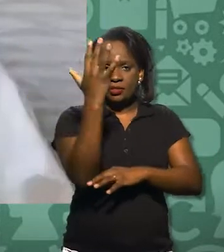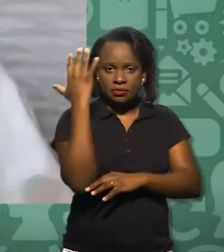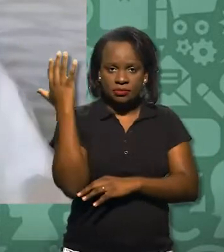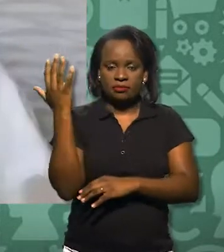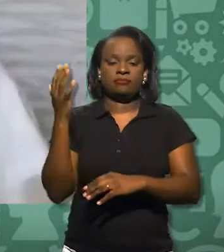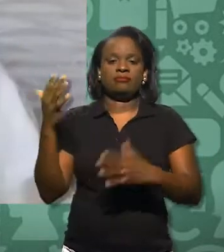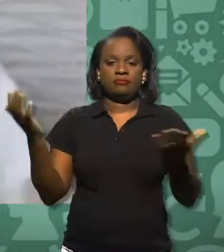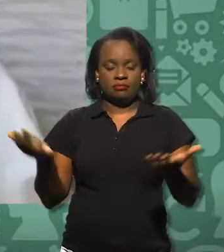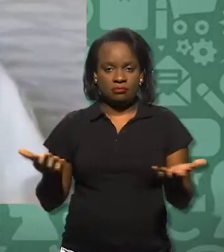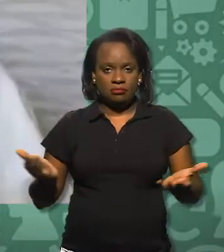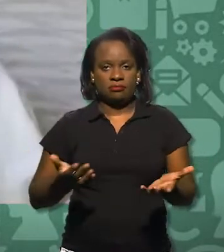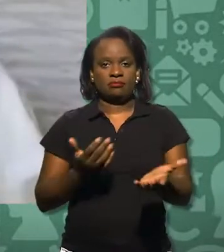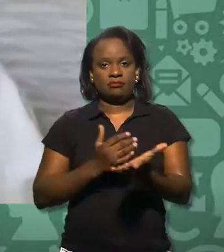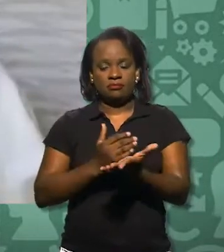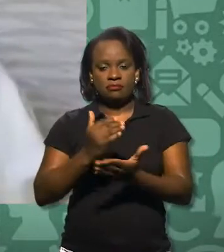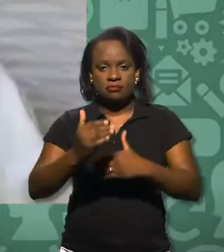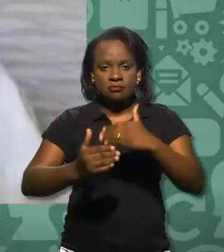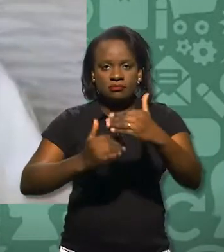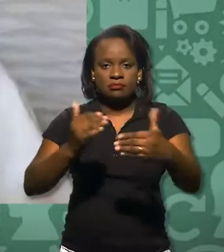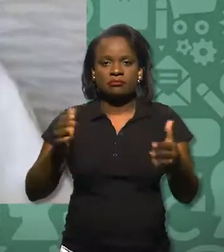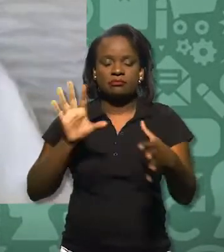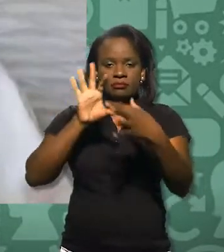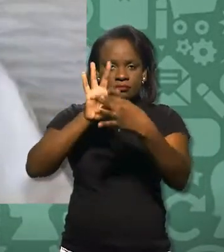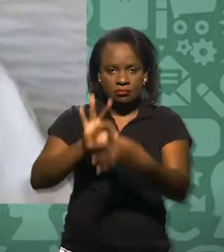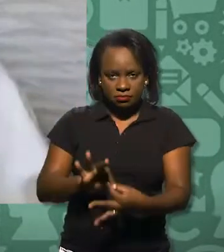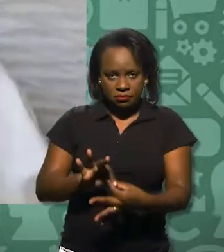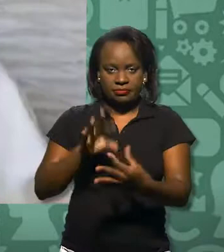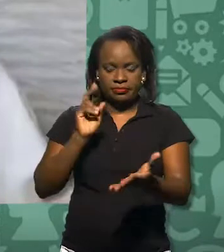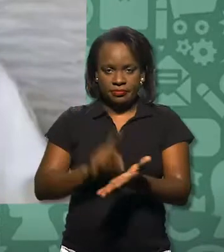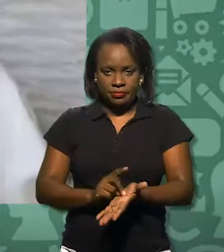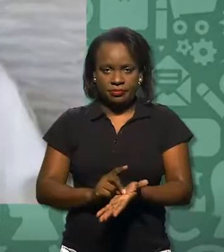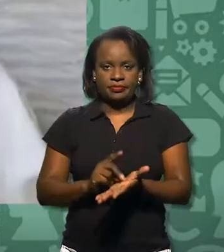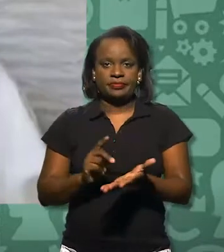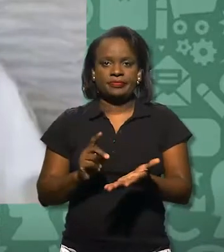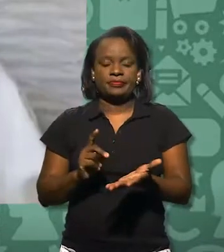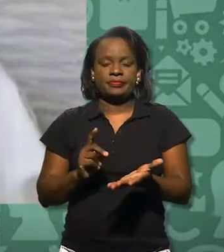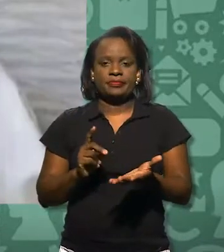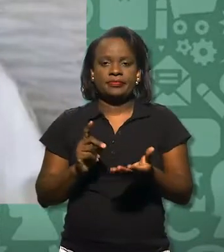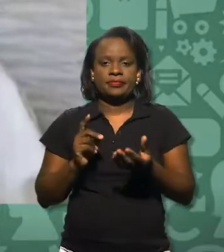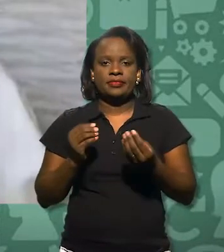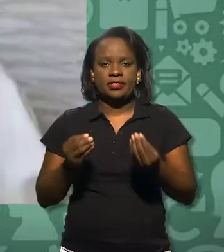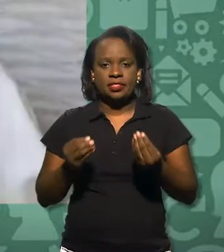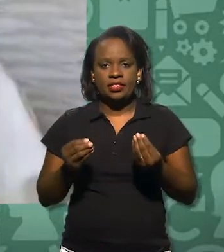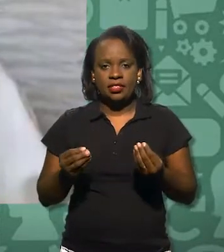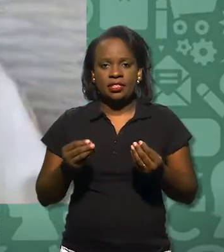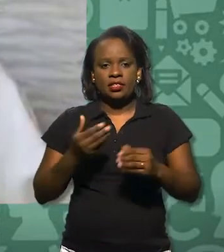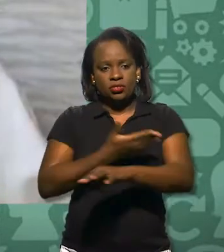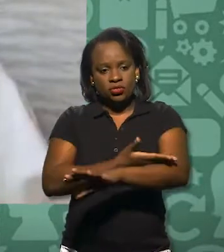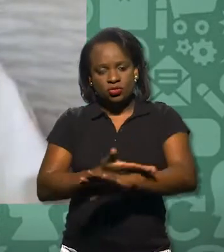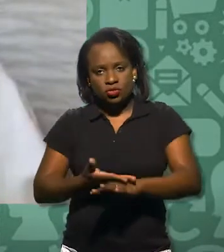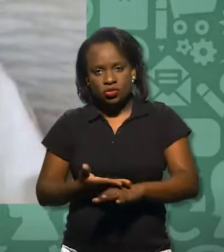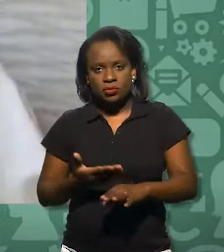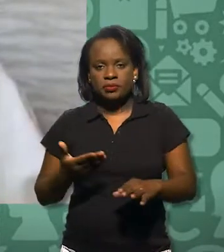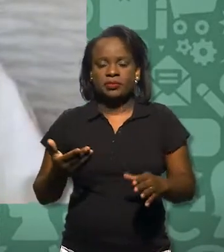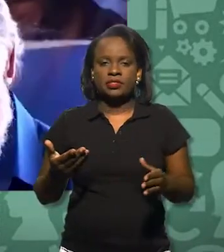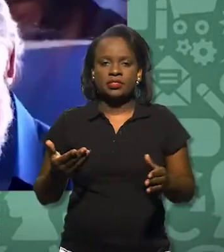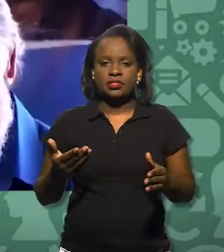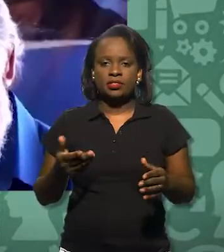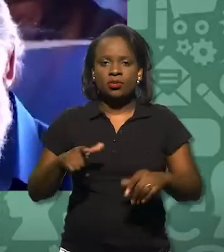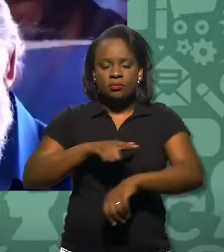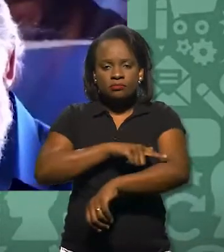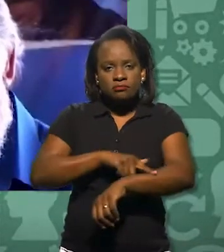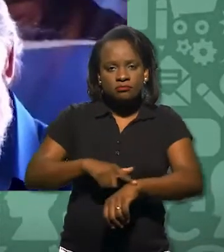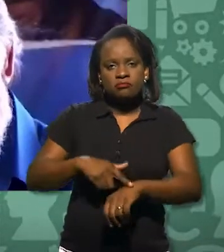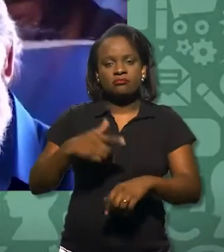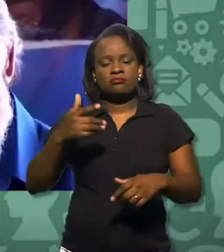ambiental nesse processo, essa ligação, na verdade, né? Essa ligação para a questão dos hábitos,